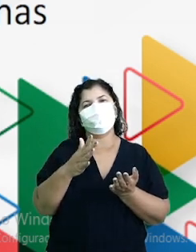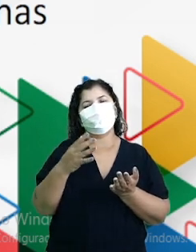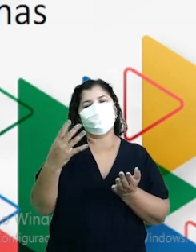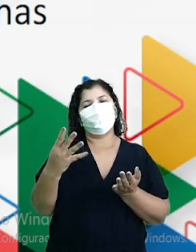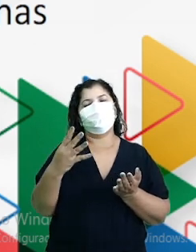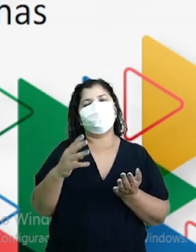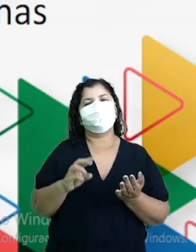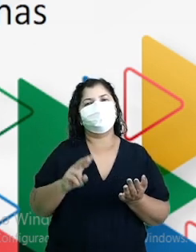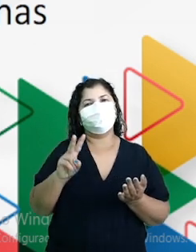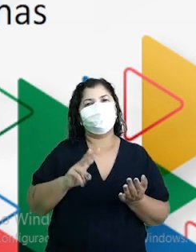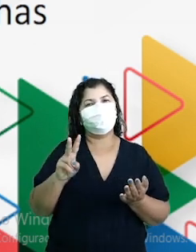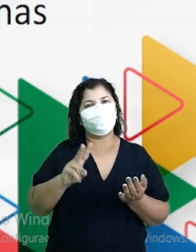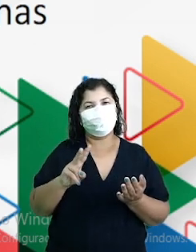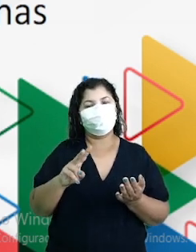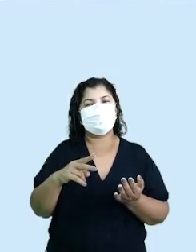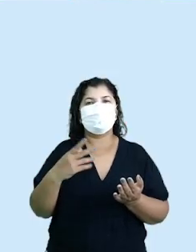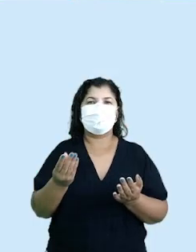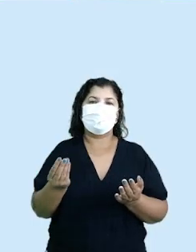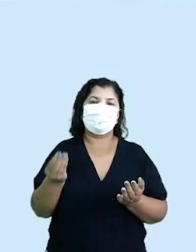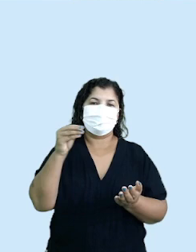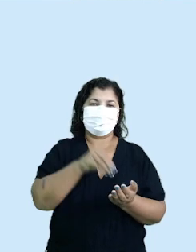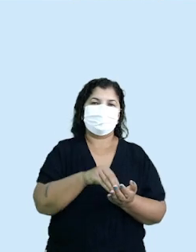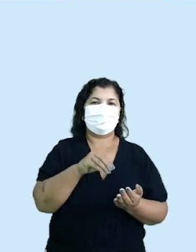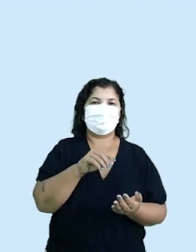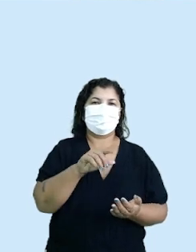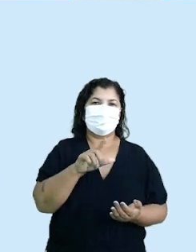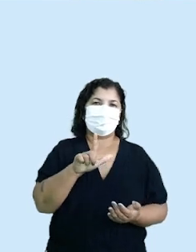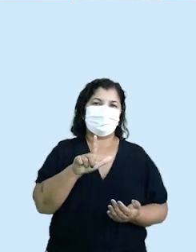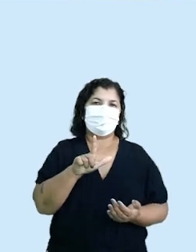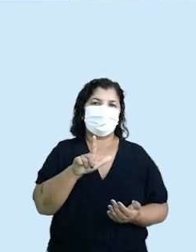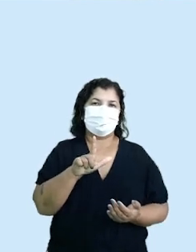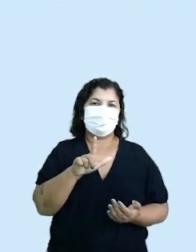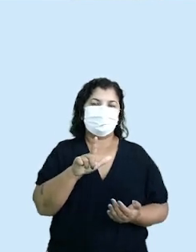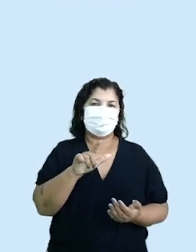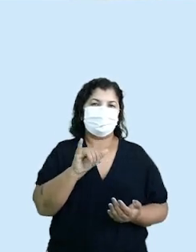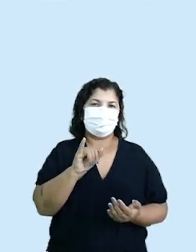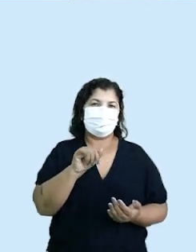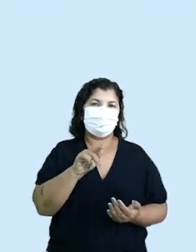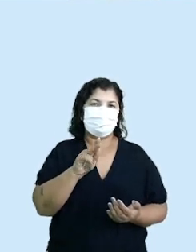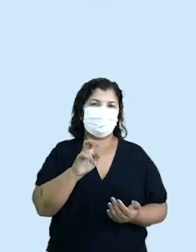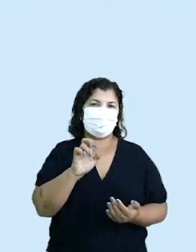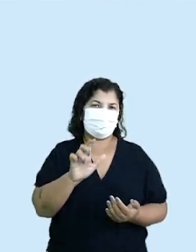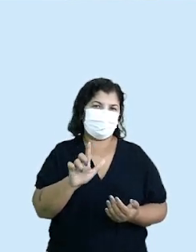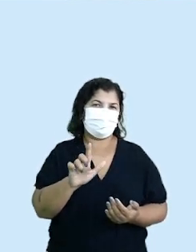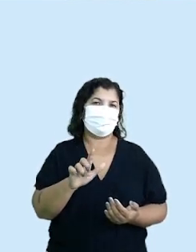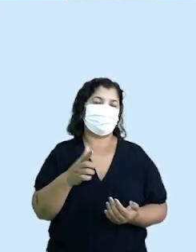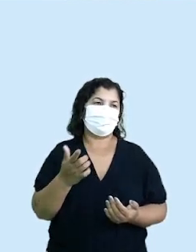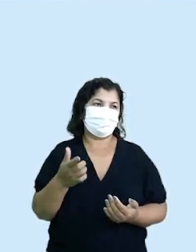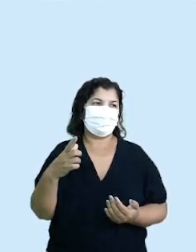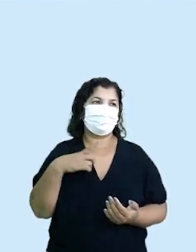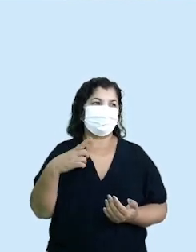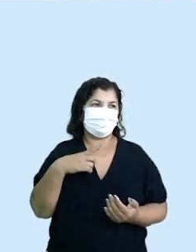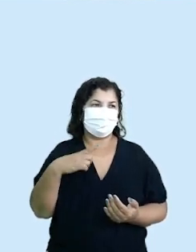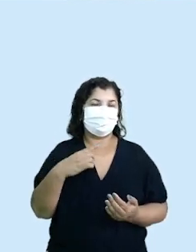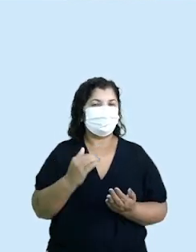alcança isso? Utilizando o lítio, um outro elemento químico que vai ter uma diferença de potencial muito mais